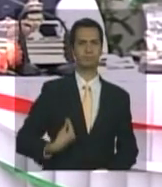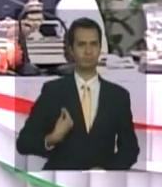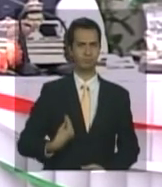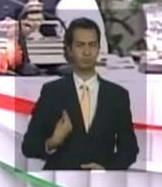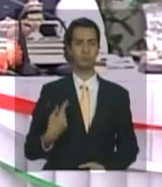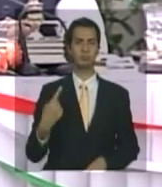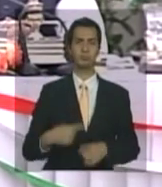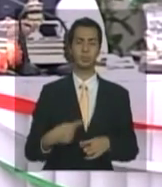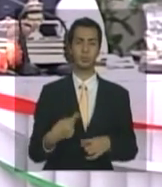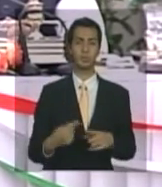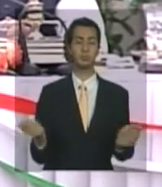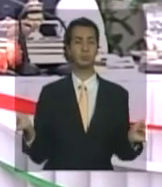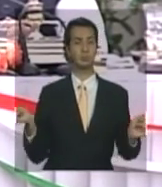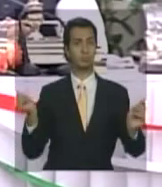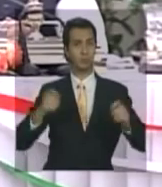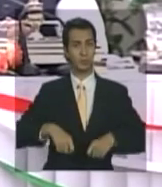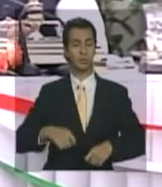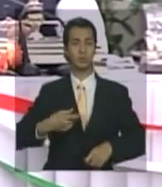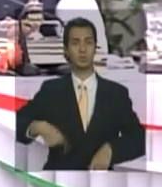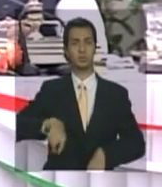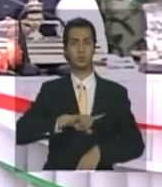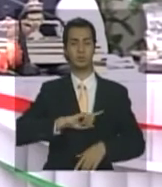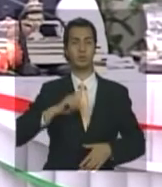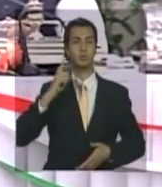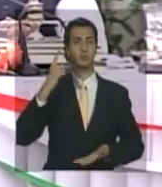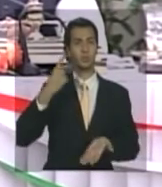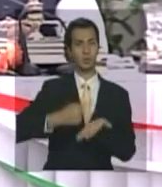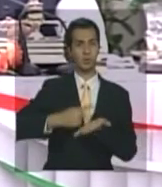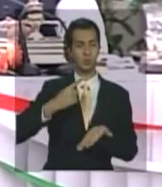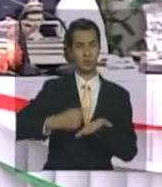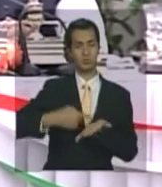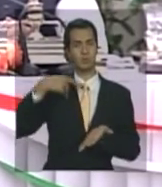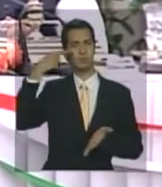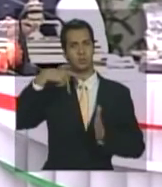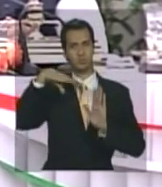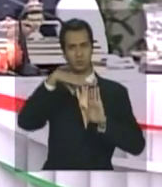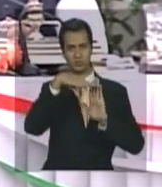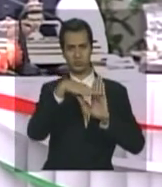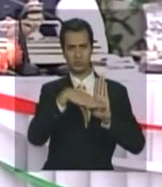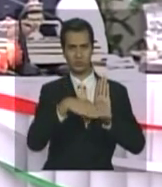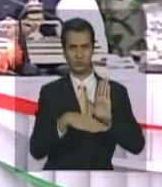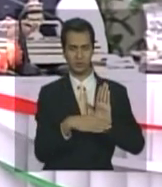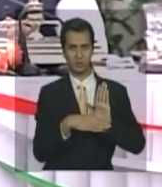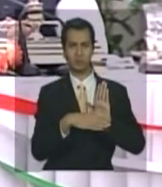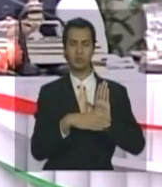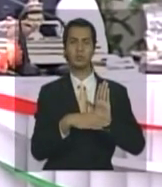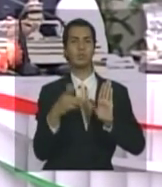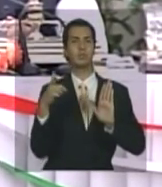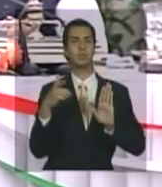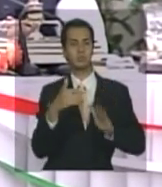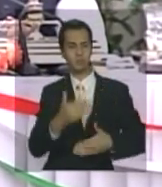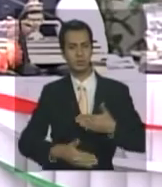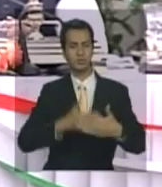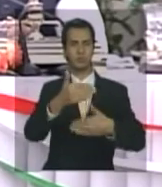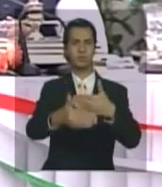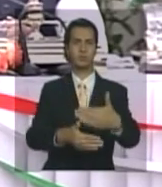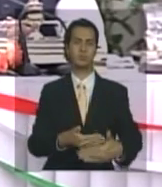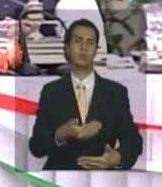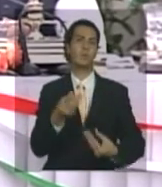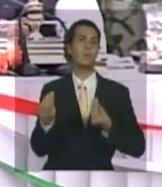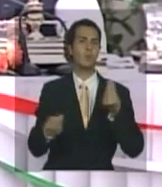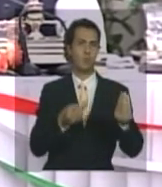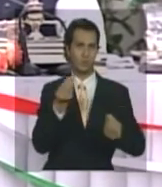que possamos alcançar os compromissos políticos em torno de um modelo de desenvolvimento